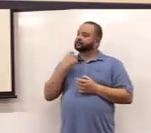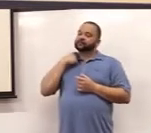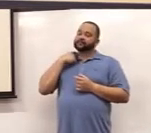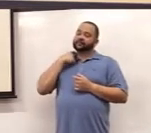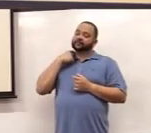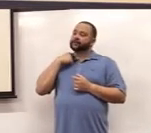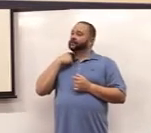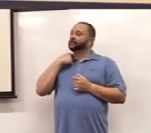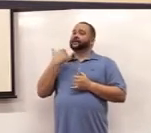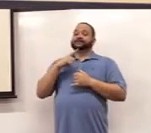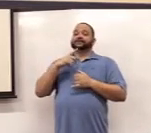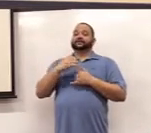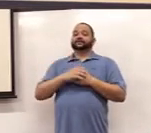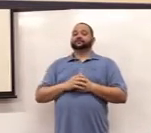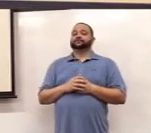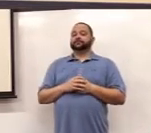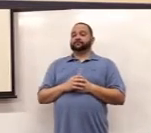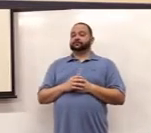Então, brincadeira do último.